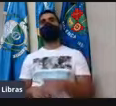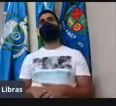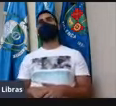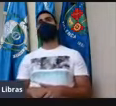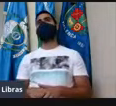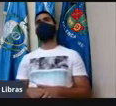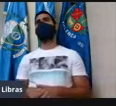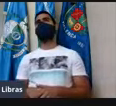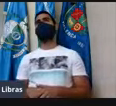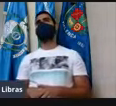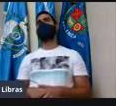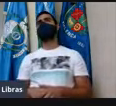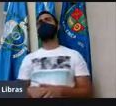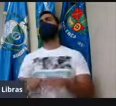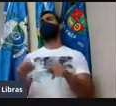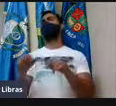benefício,